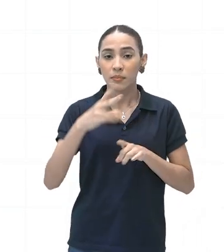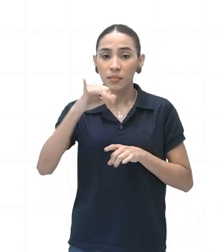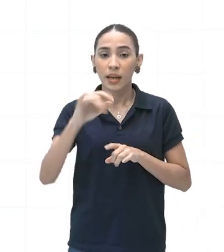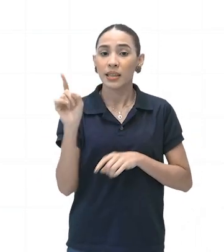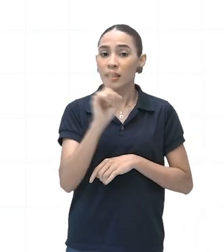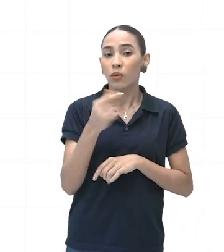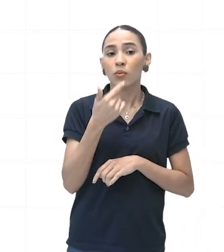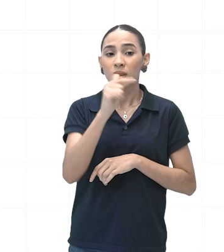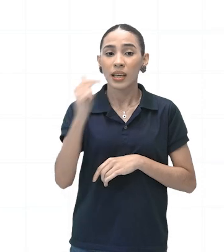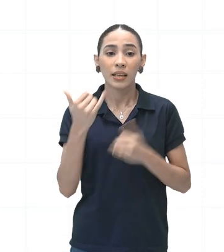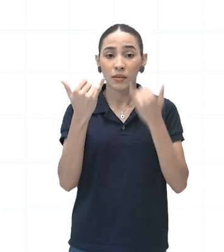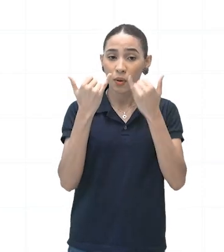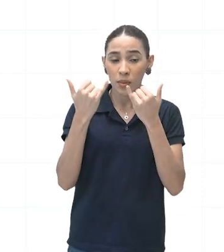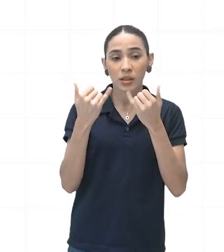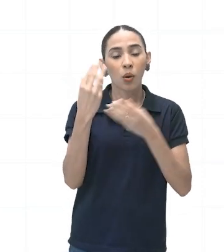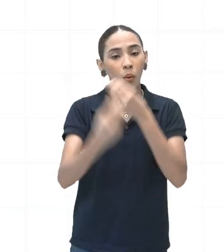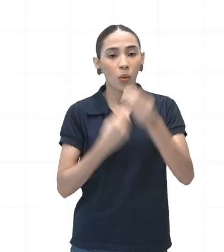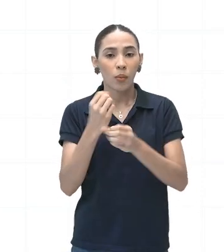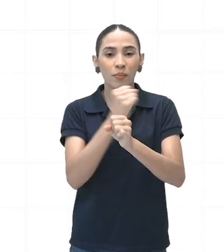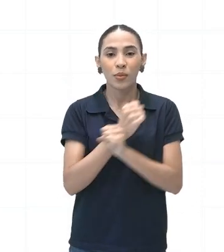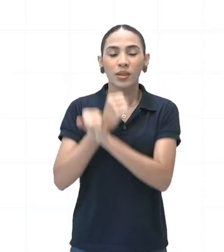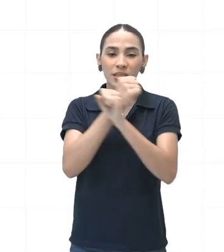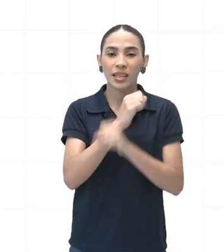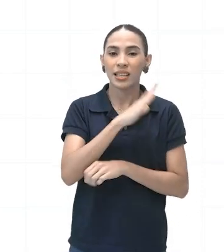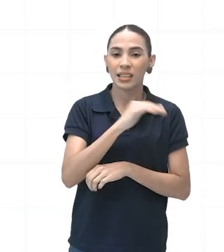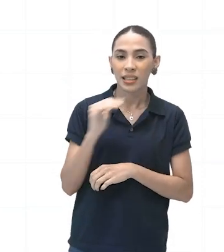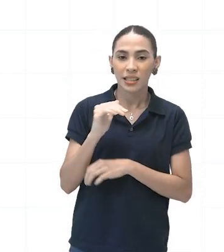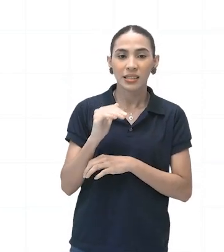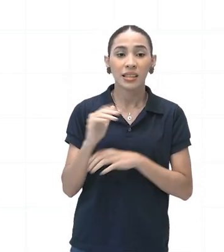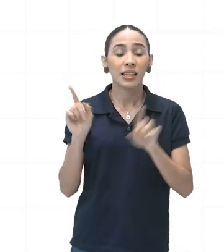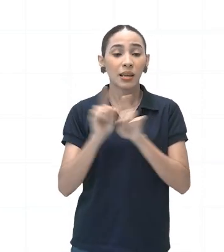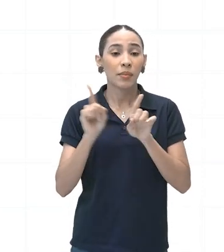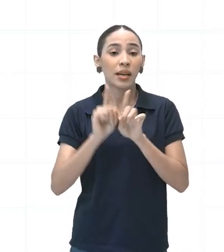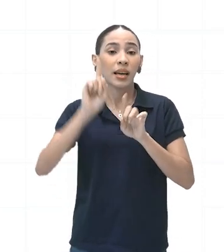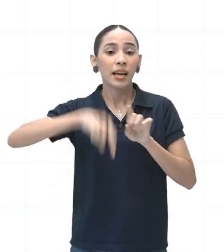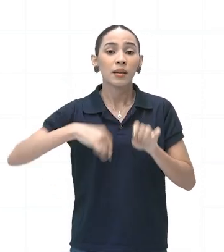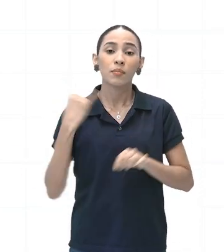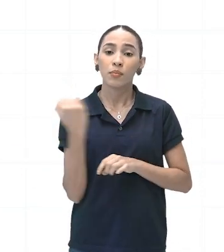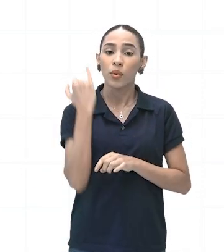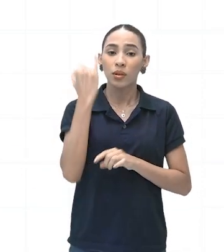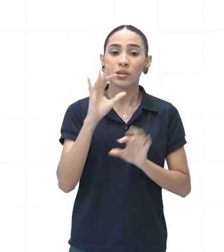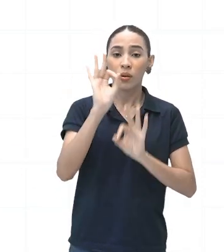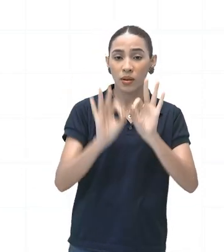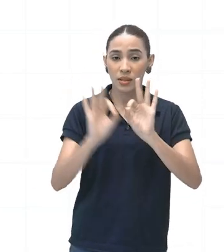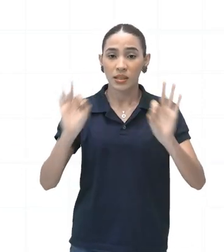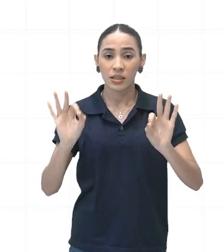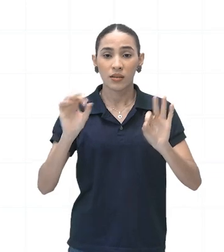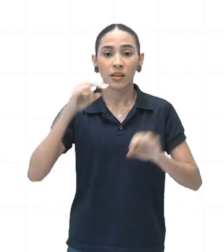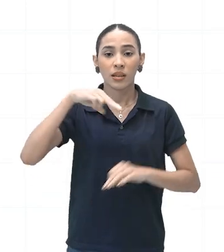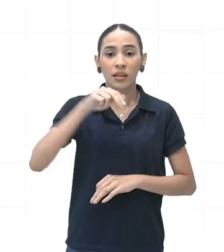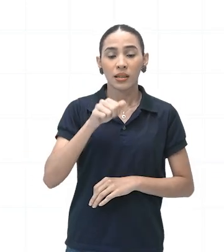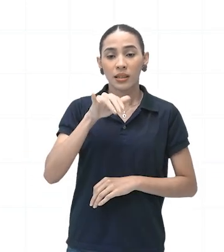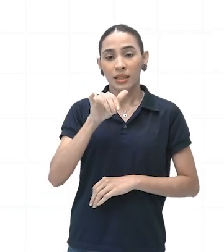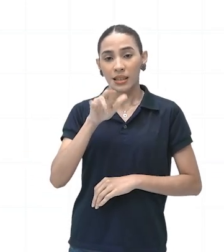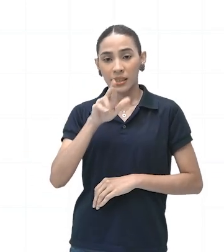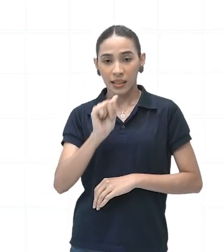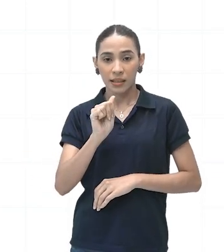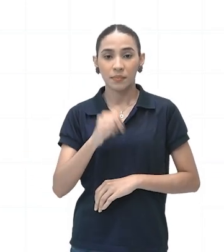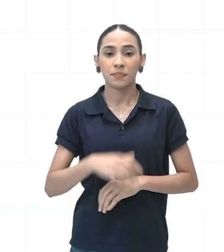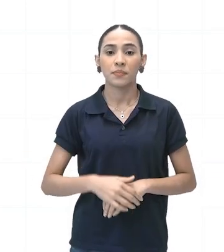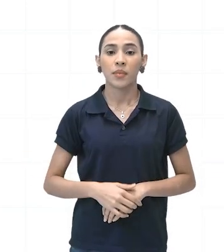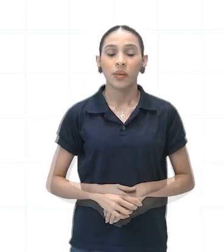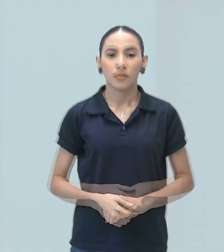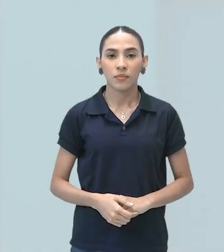pais não têm informações de como proteger aquela criança. Então, é importante essa organização, disse